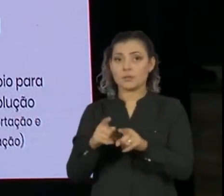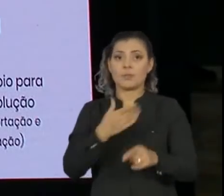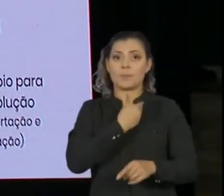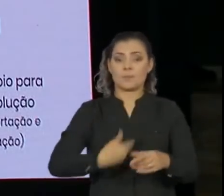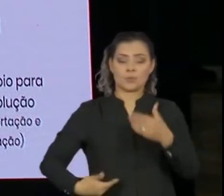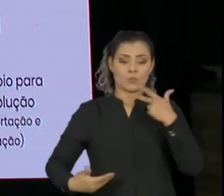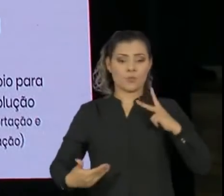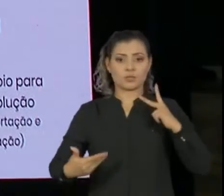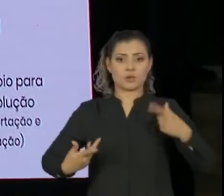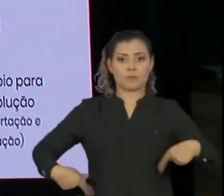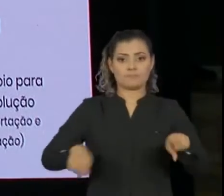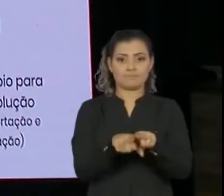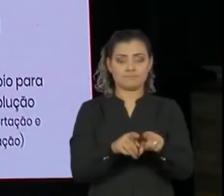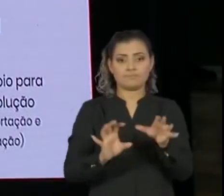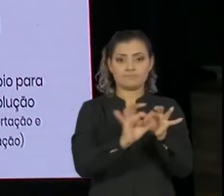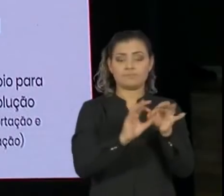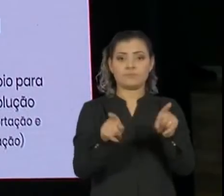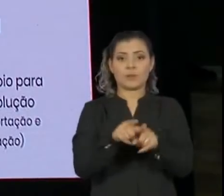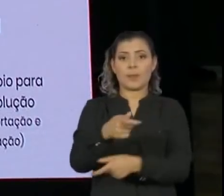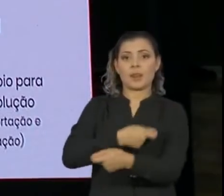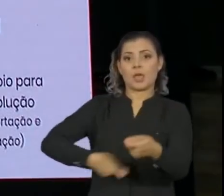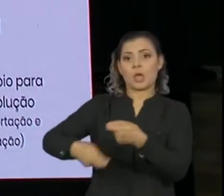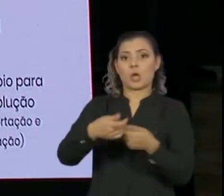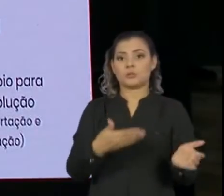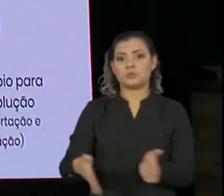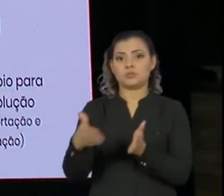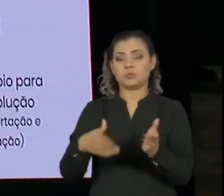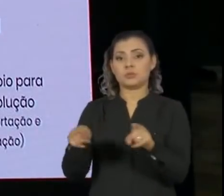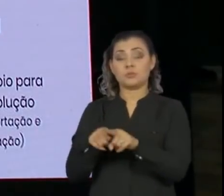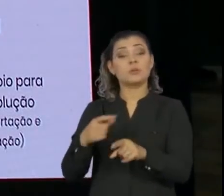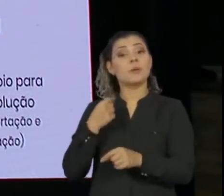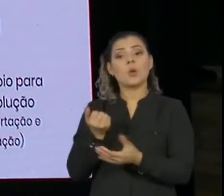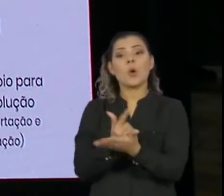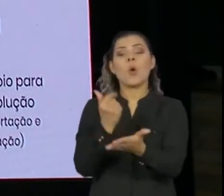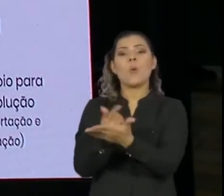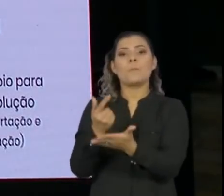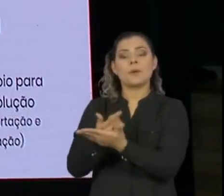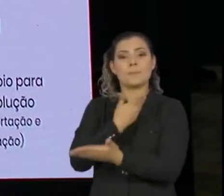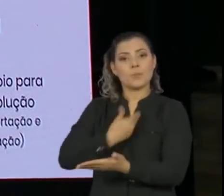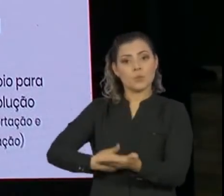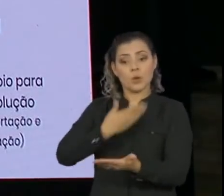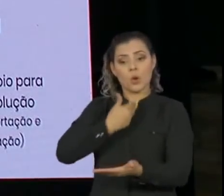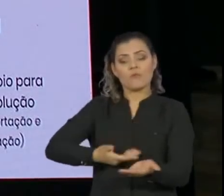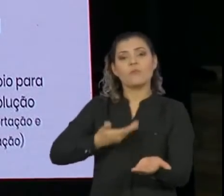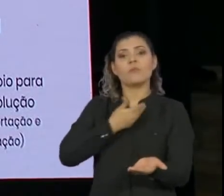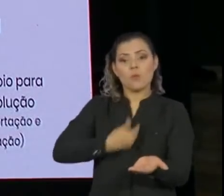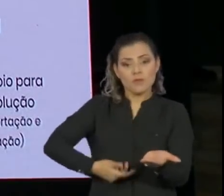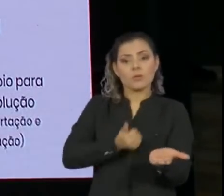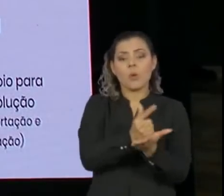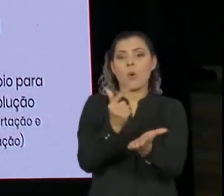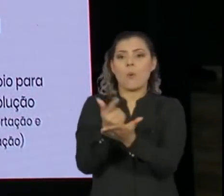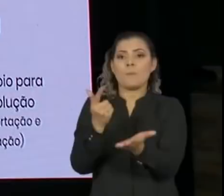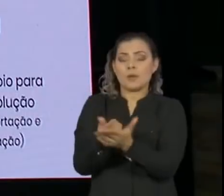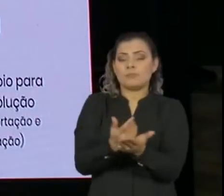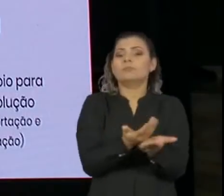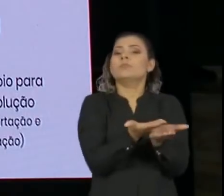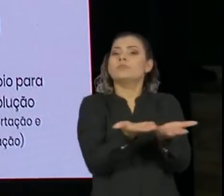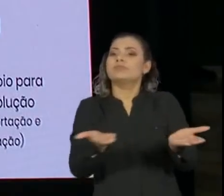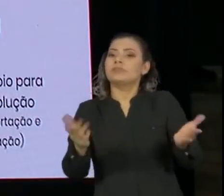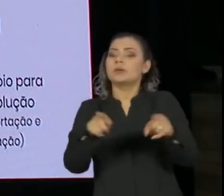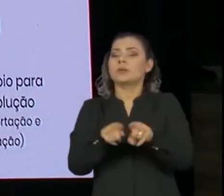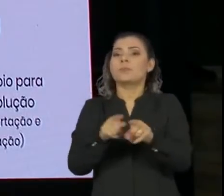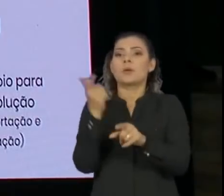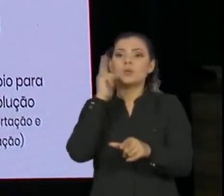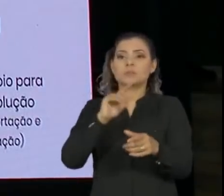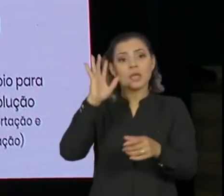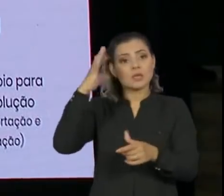público e privado, aceleração de negócios, potencial de compra pública pelo governo e visibilidade e apoio para a expansão